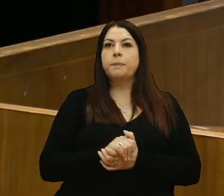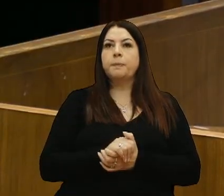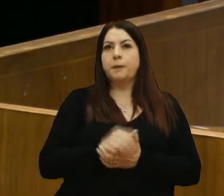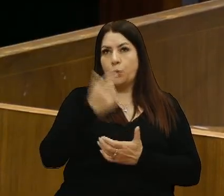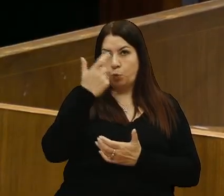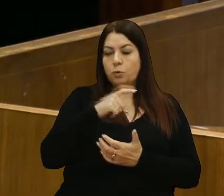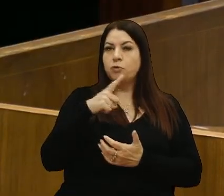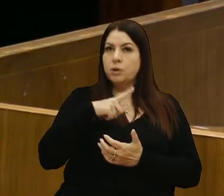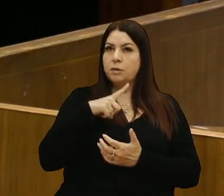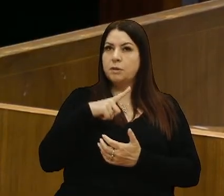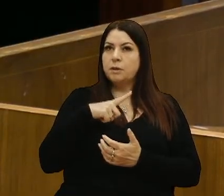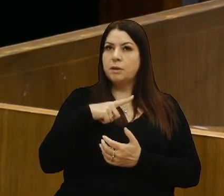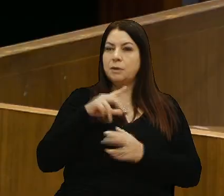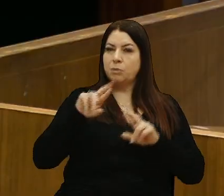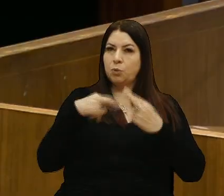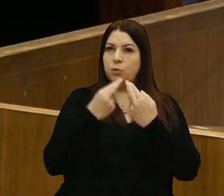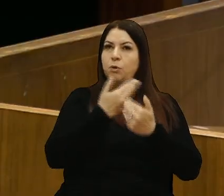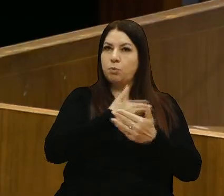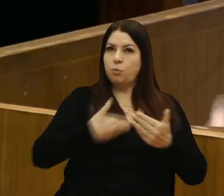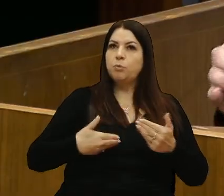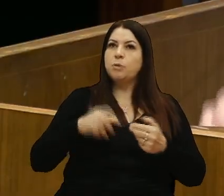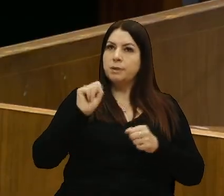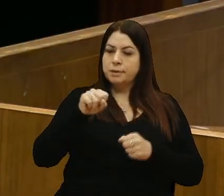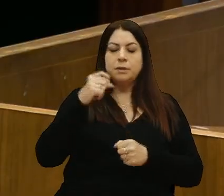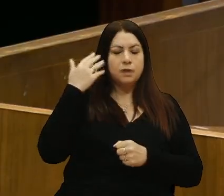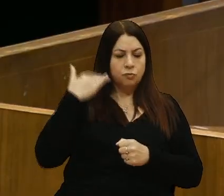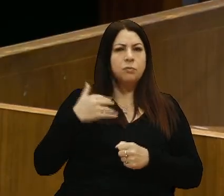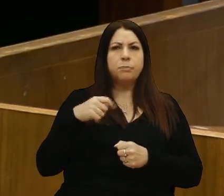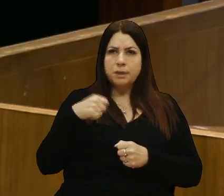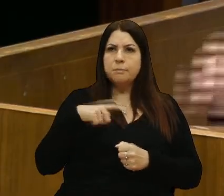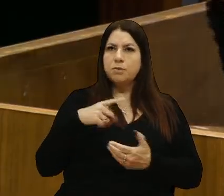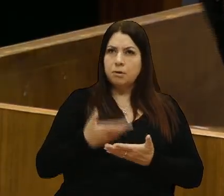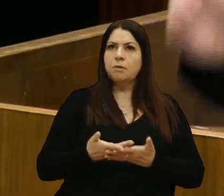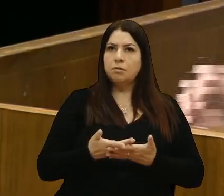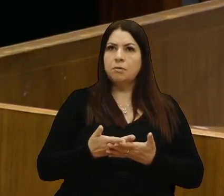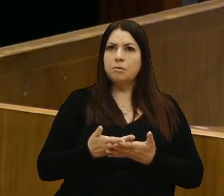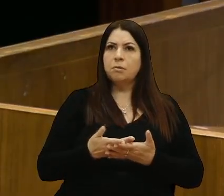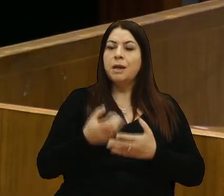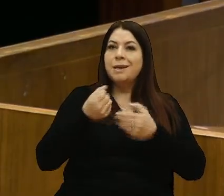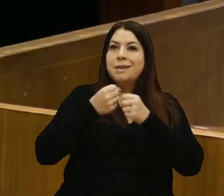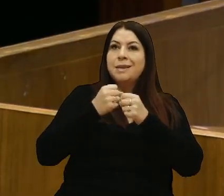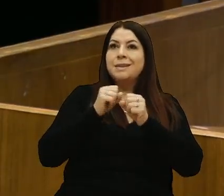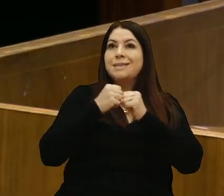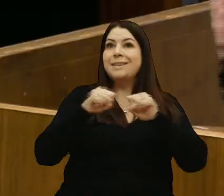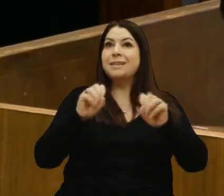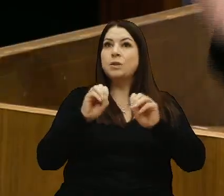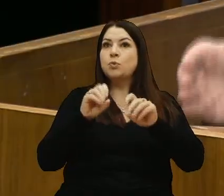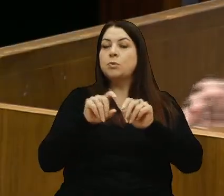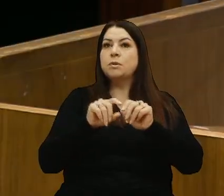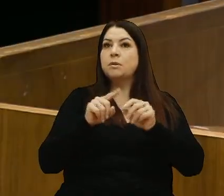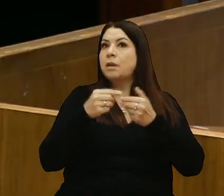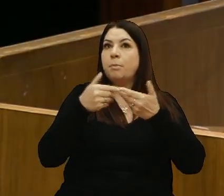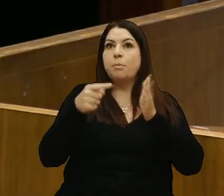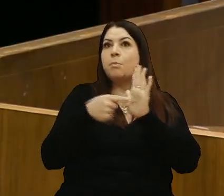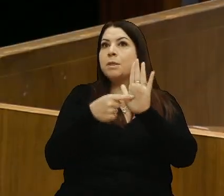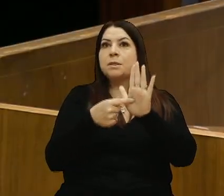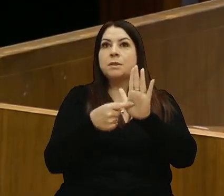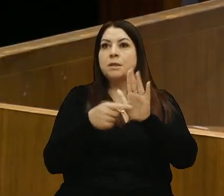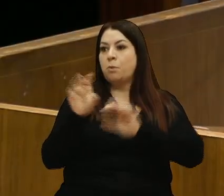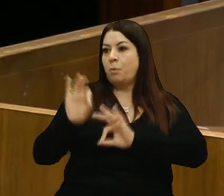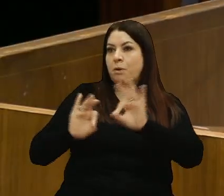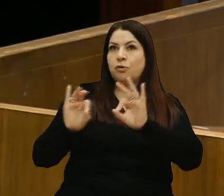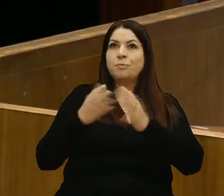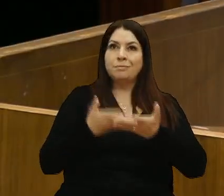acho que nós temos que ter uma audiência pública sim, vereadora Daiane. Temos que ter. A Secretaria de Educação, no mínimo, tem que apresentar para a gente um